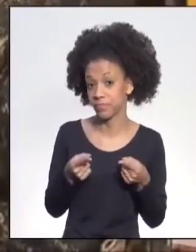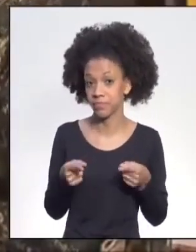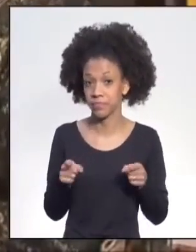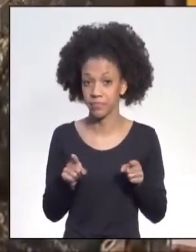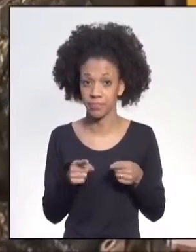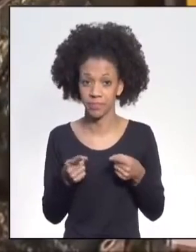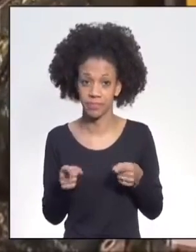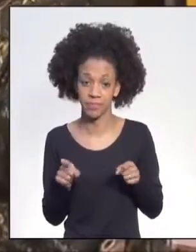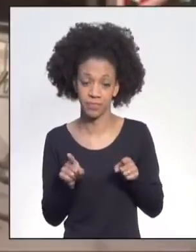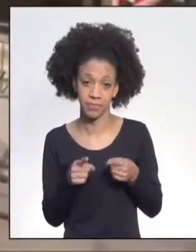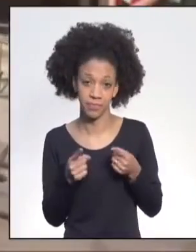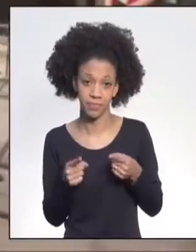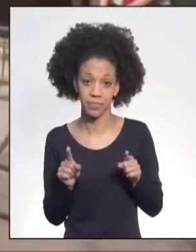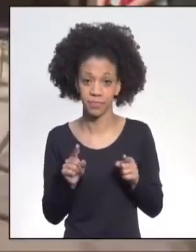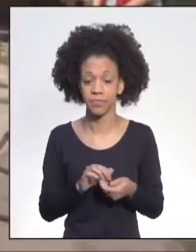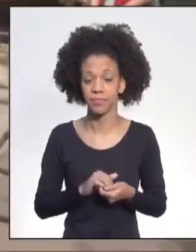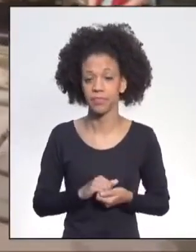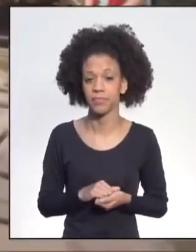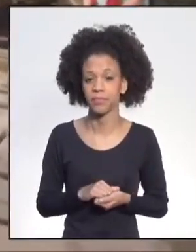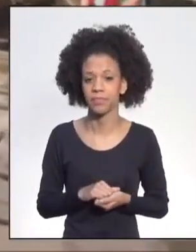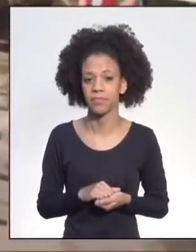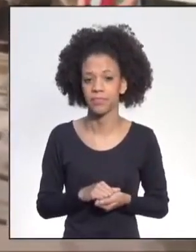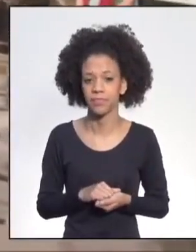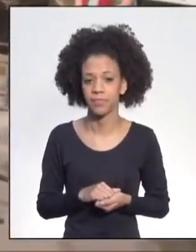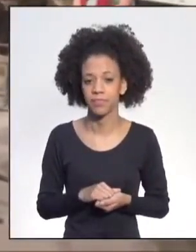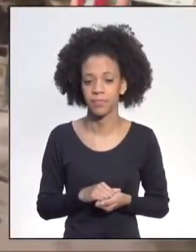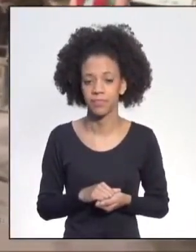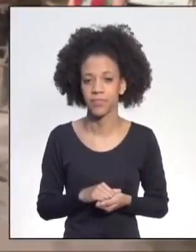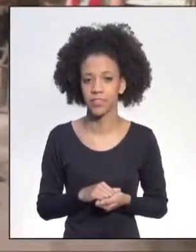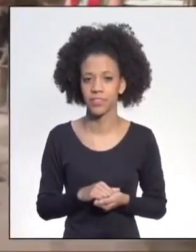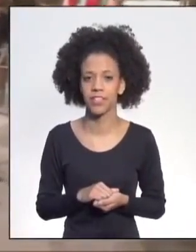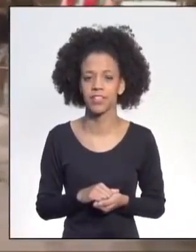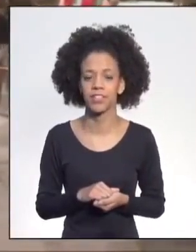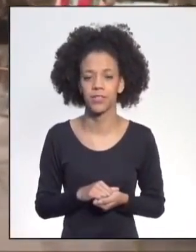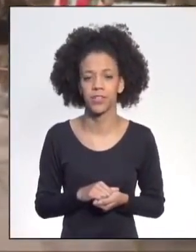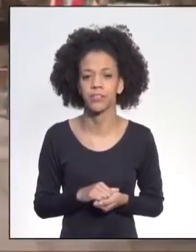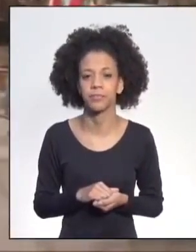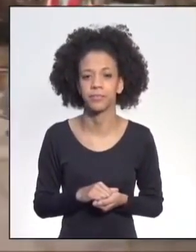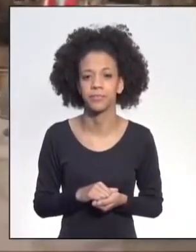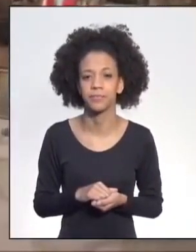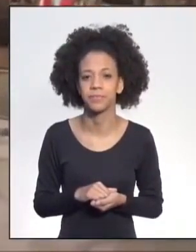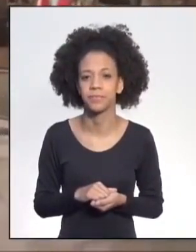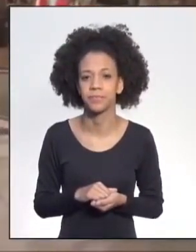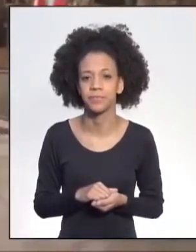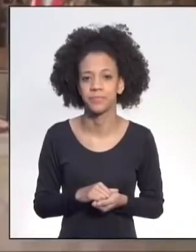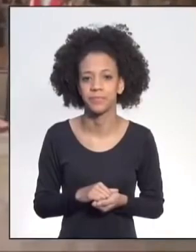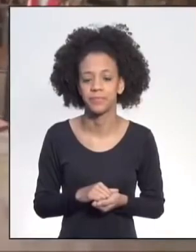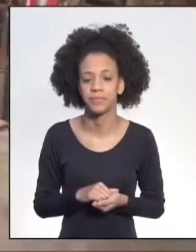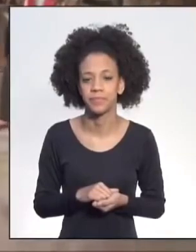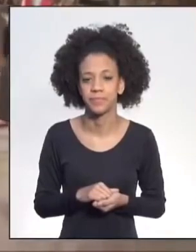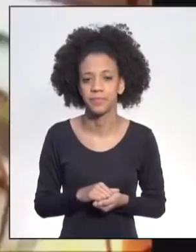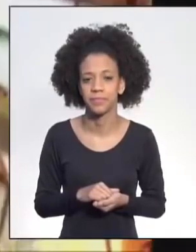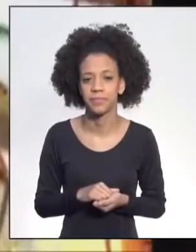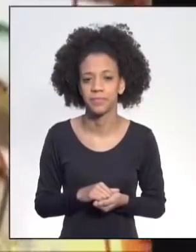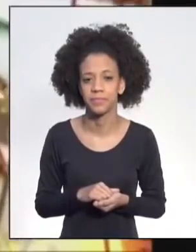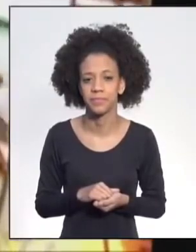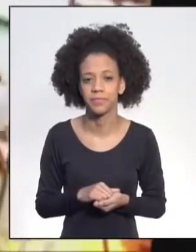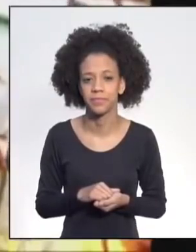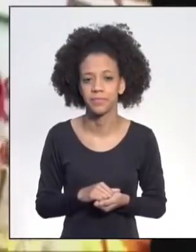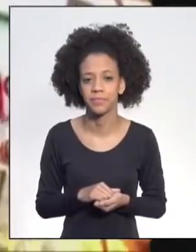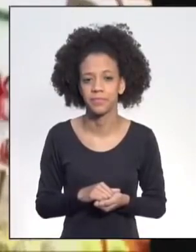Nale, nale, nale, kunumani. Nale, nale, nale, kunumani.